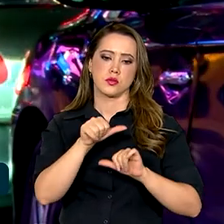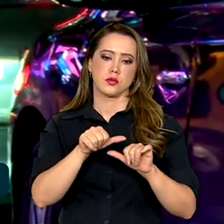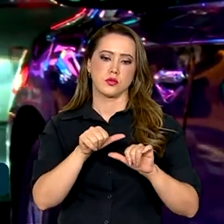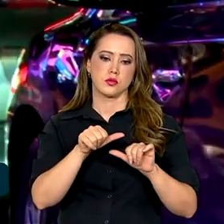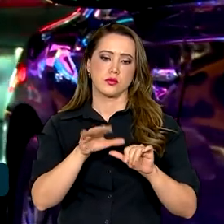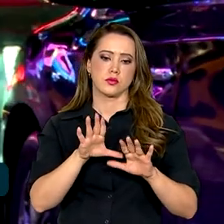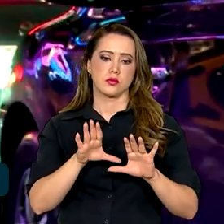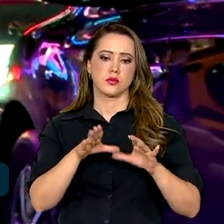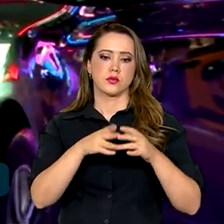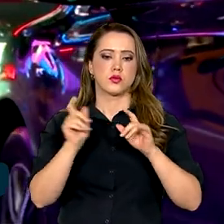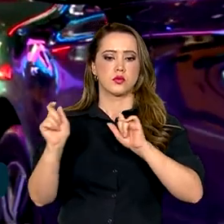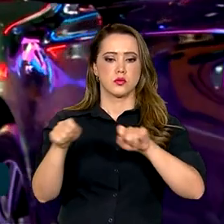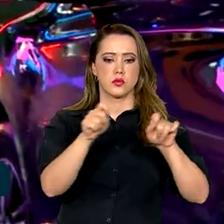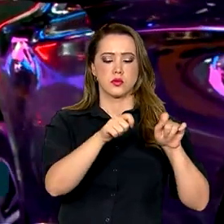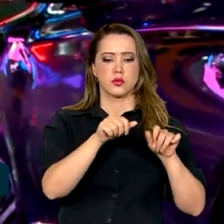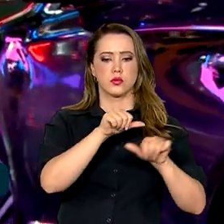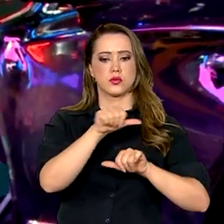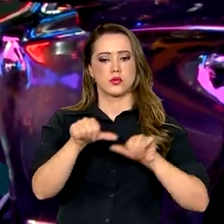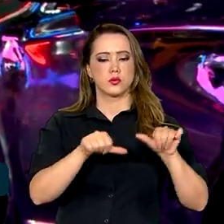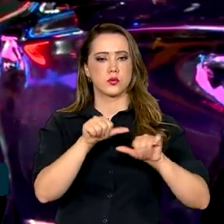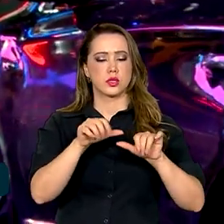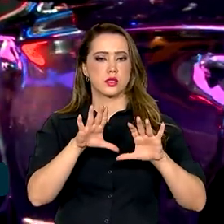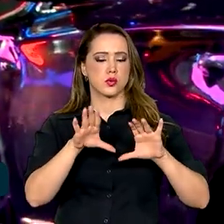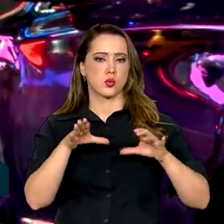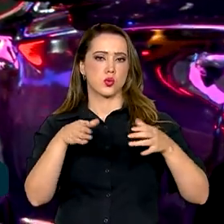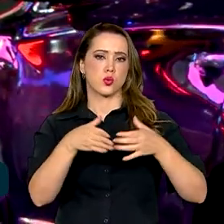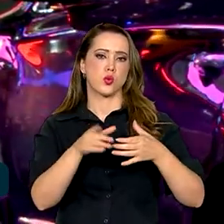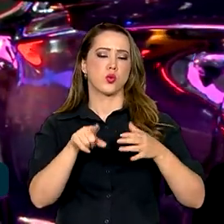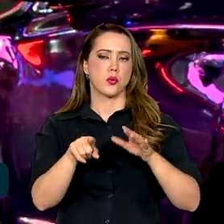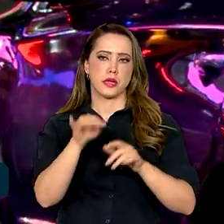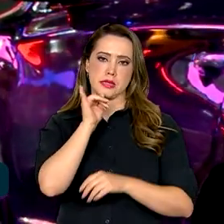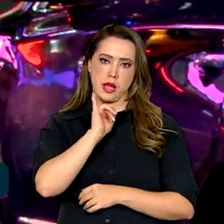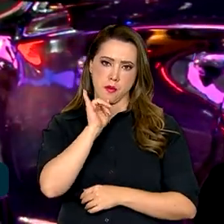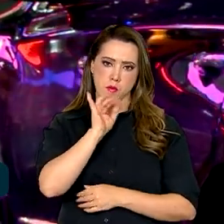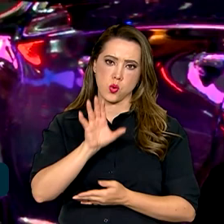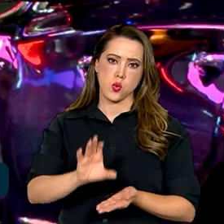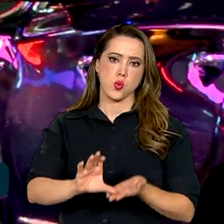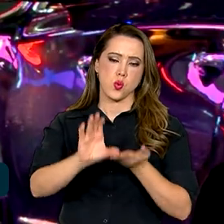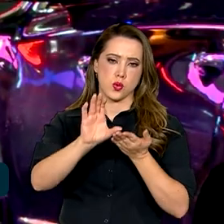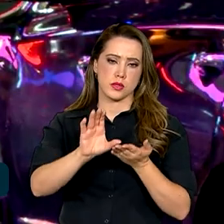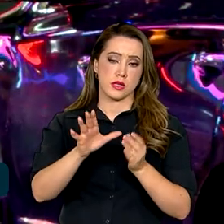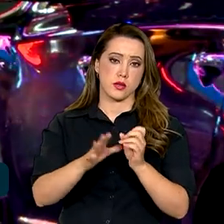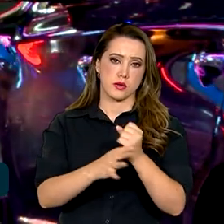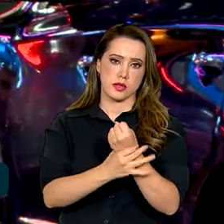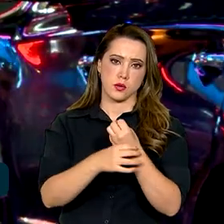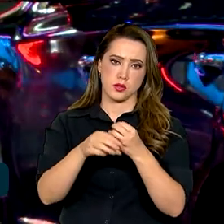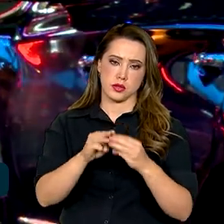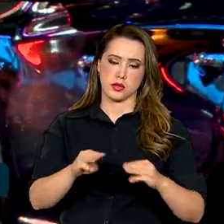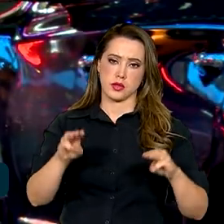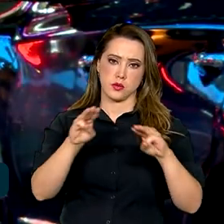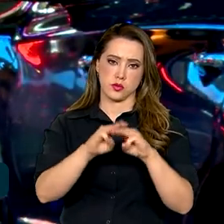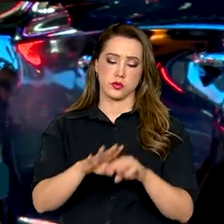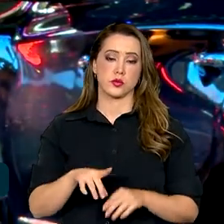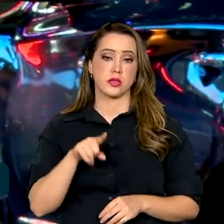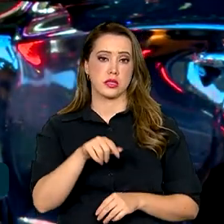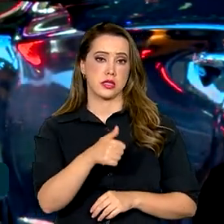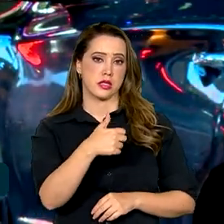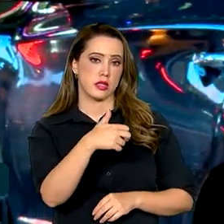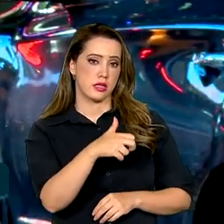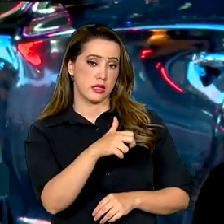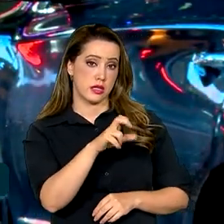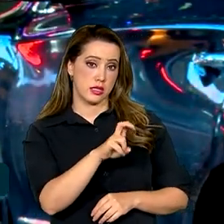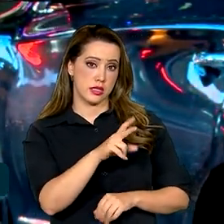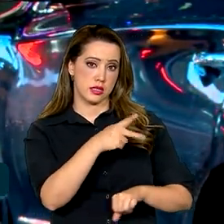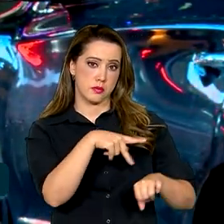do modelo de governança global, incluindo o Conselho de Segurança das Nações Unidas. A instância tem 15 membros, sendo